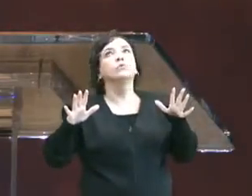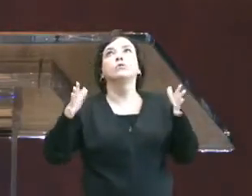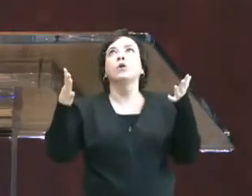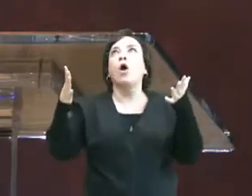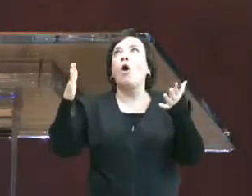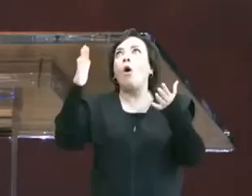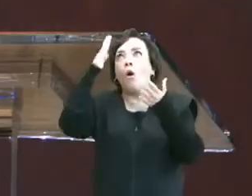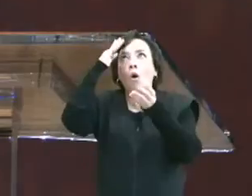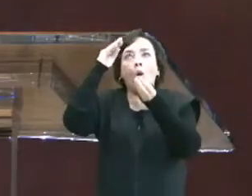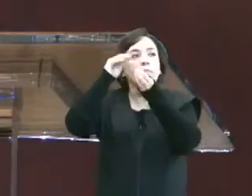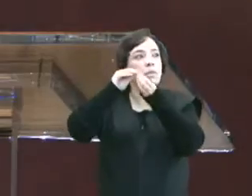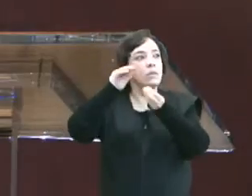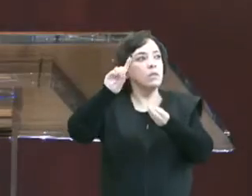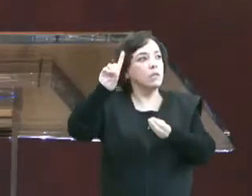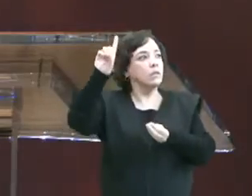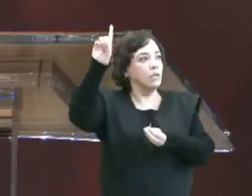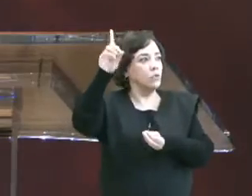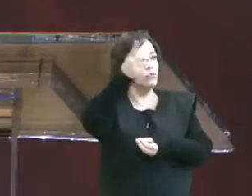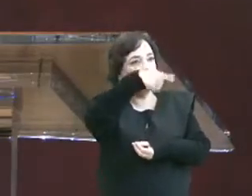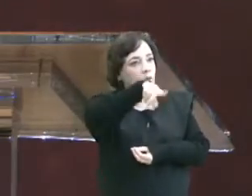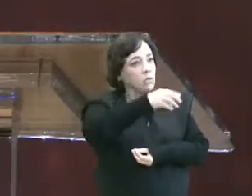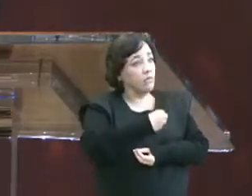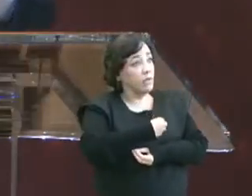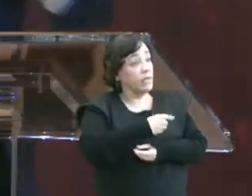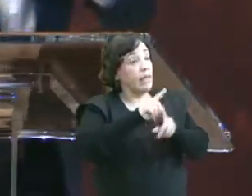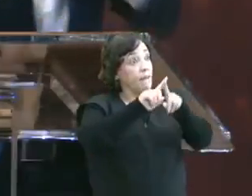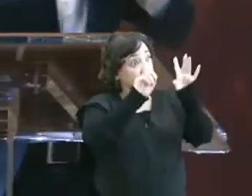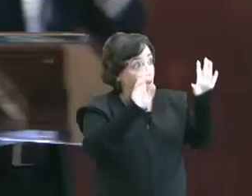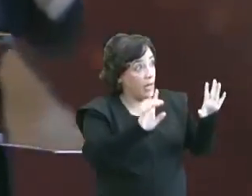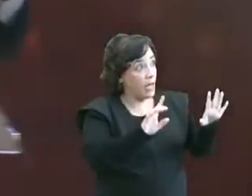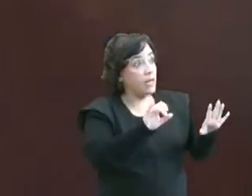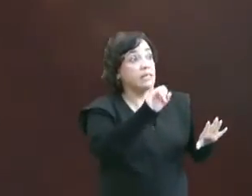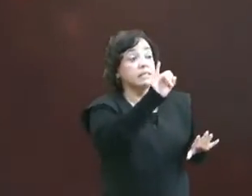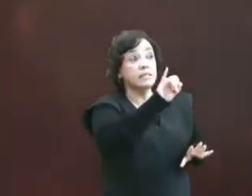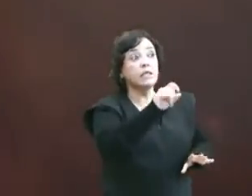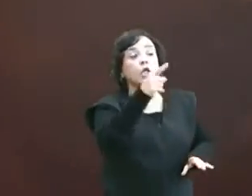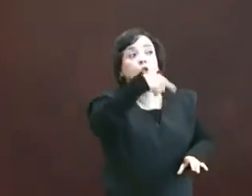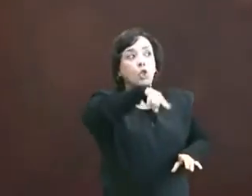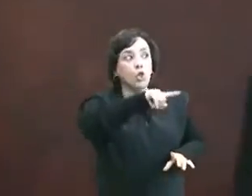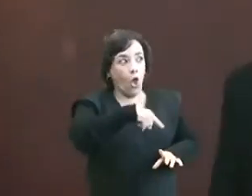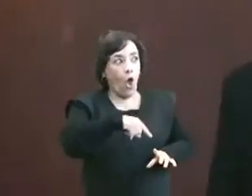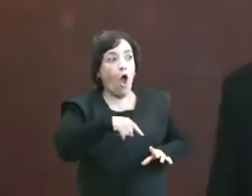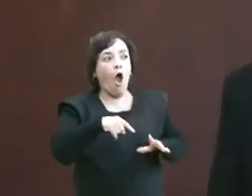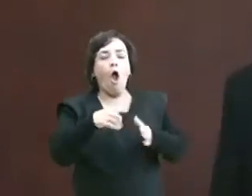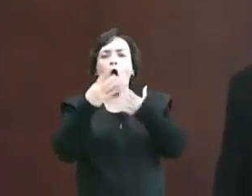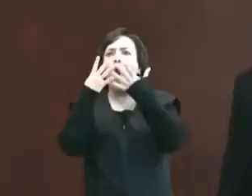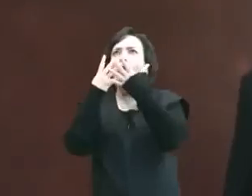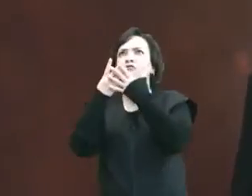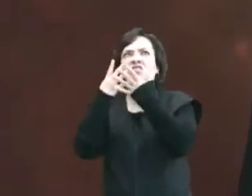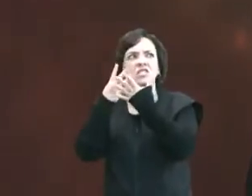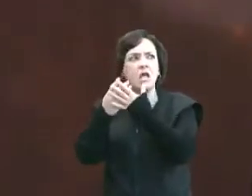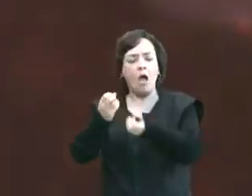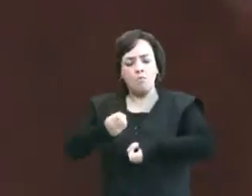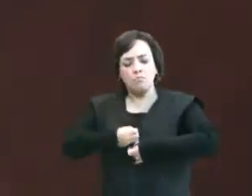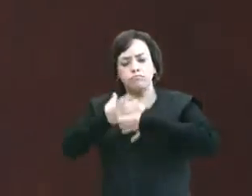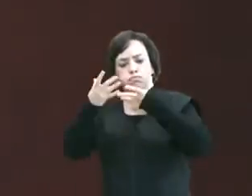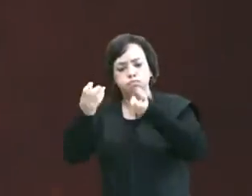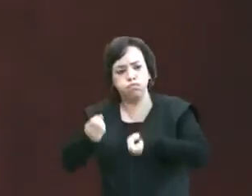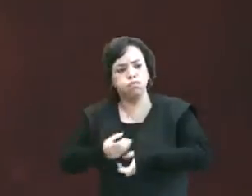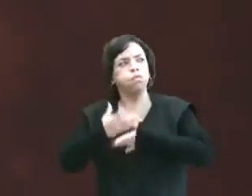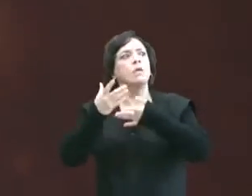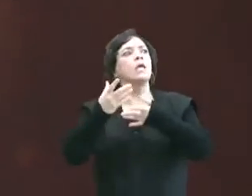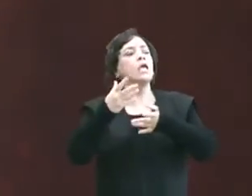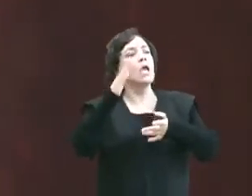os propósitos dele sobre a nossa vida. Mas quando entendemos a nossa fraqueza e entendemos o sacrifício de Jesus na cruz